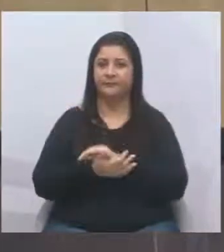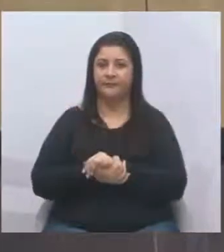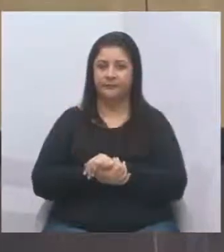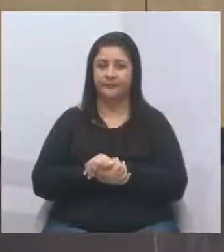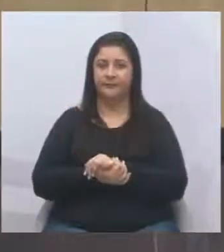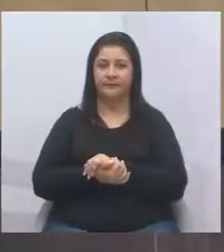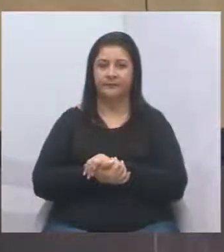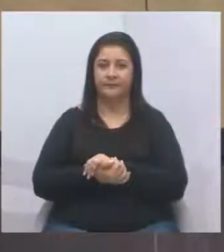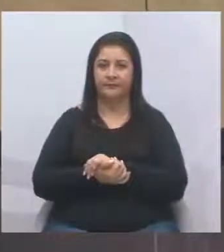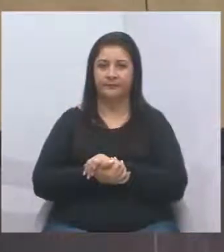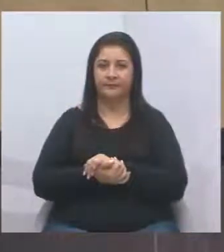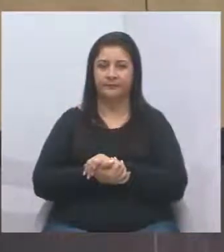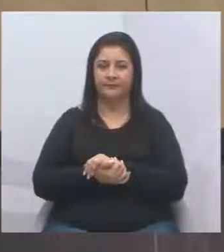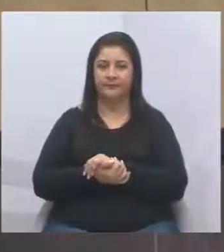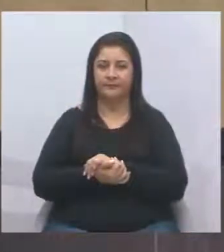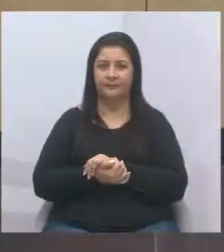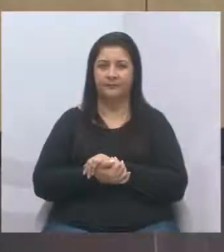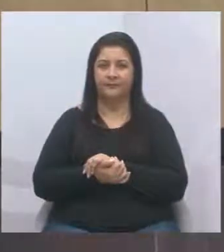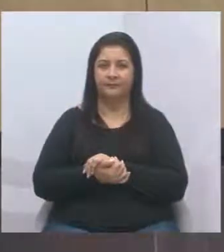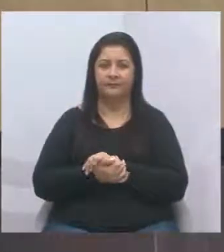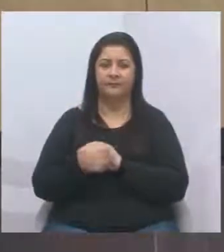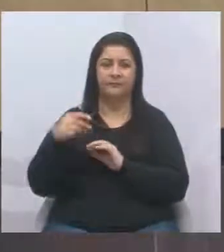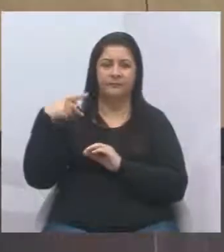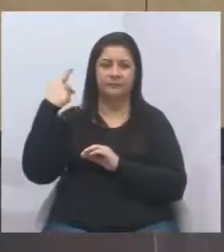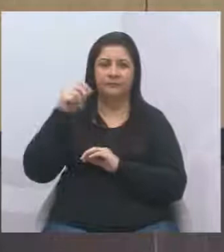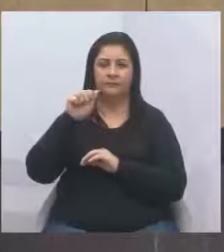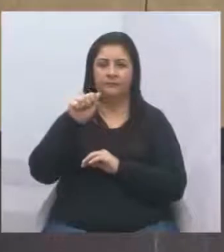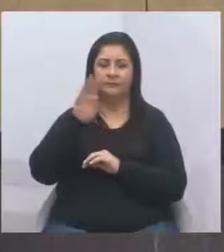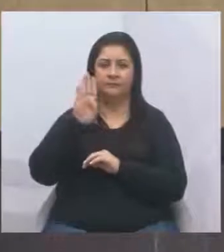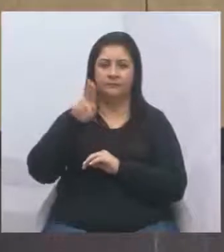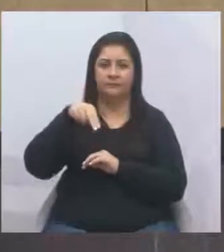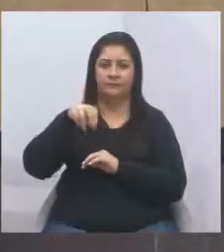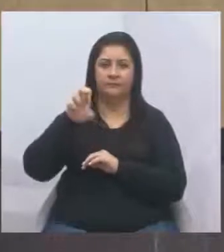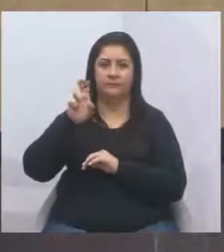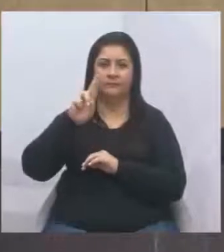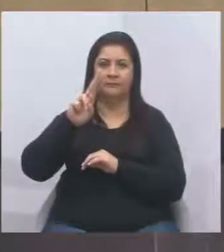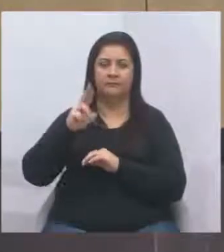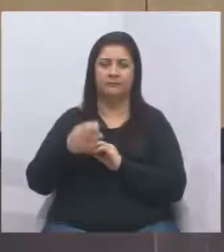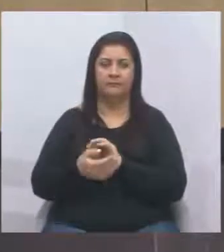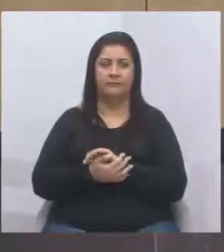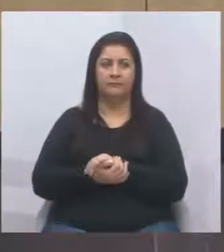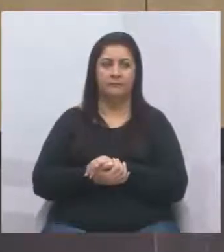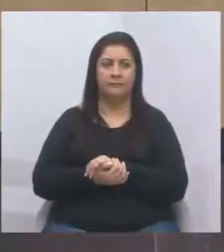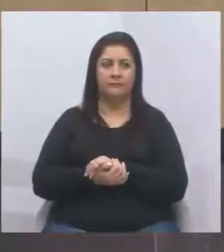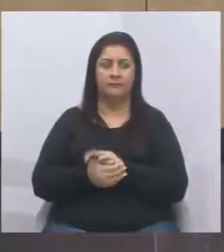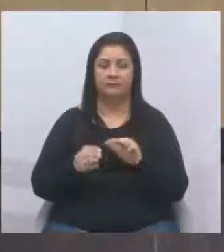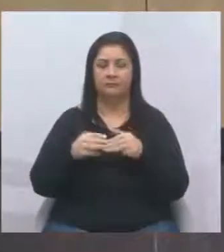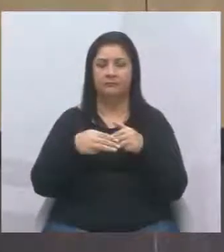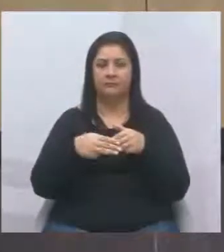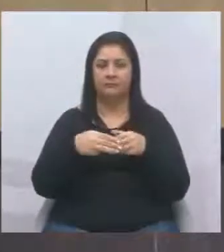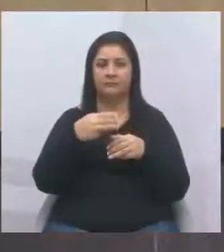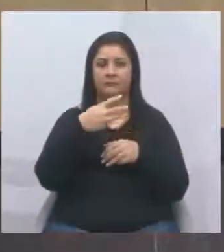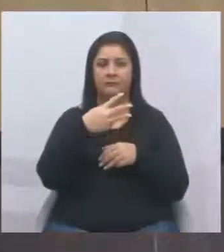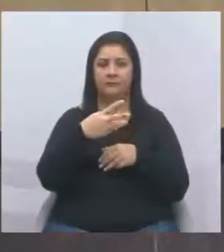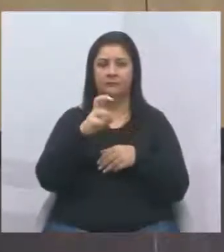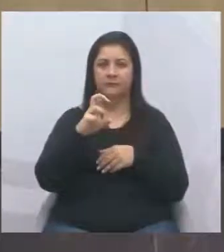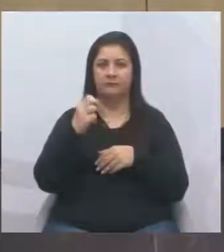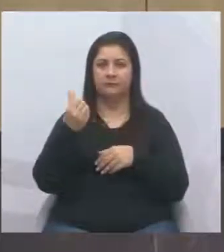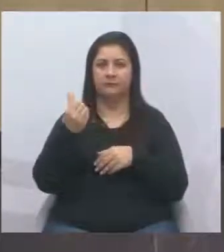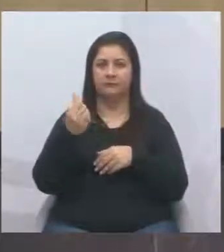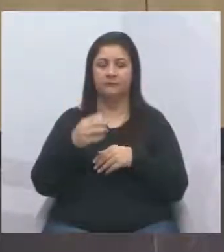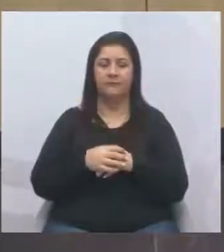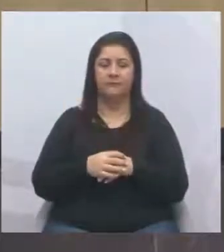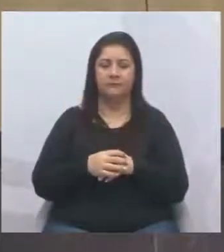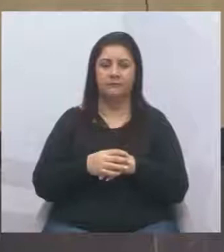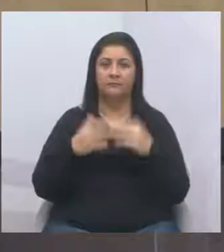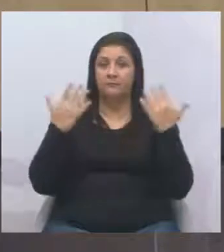dia 17 de agosto. Autoria, vereador Abner de Madureira. Moção 356, moção congratulatória